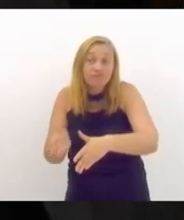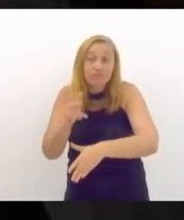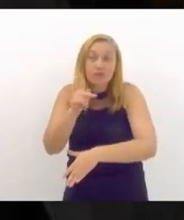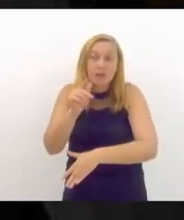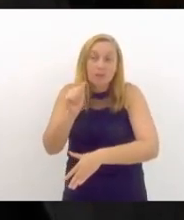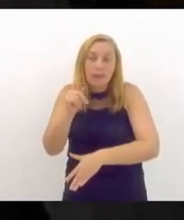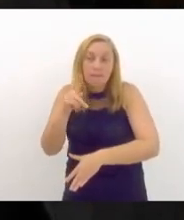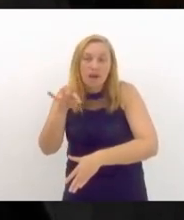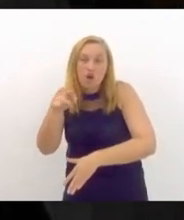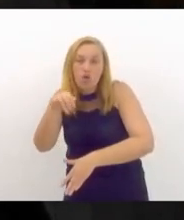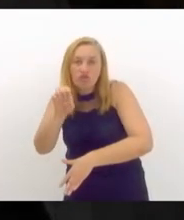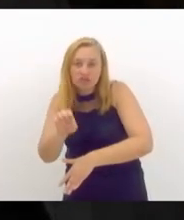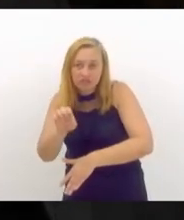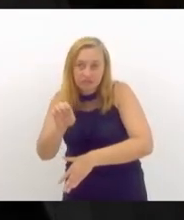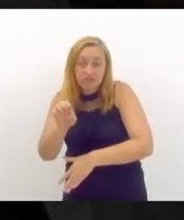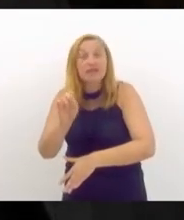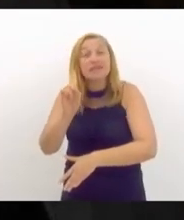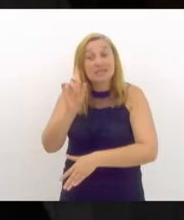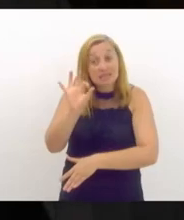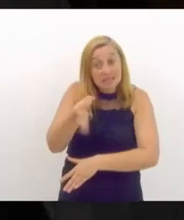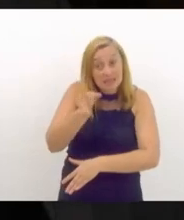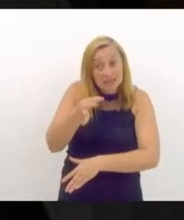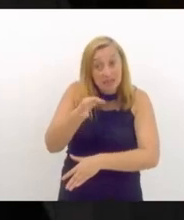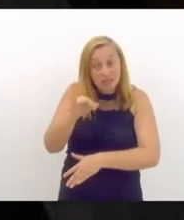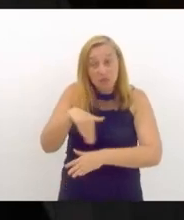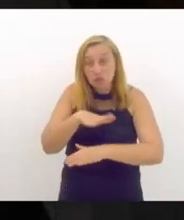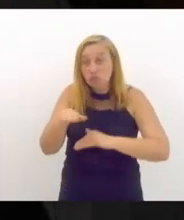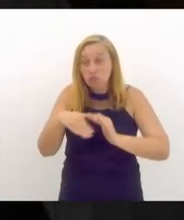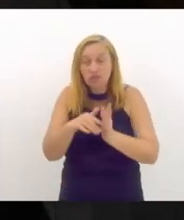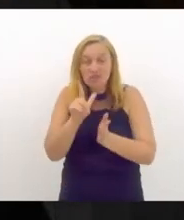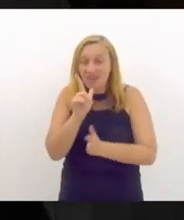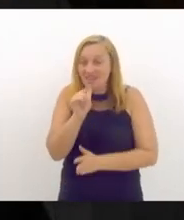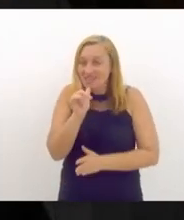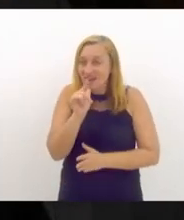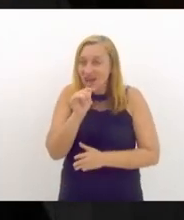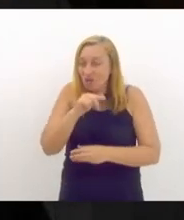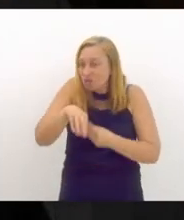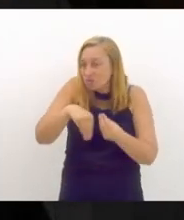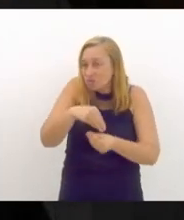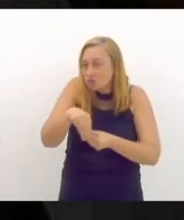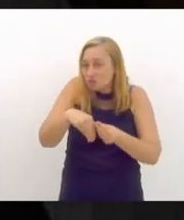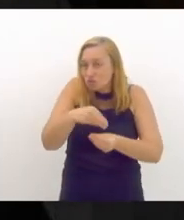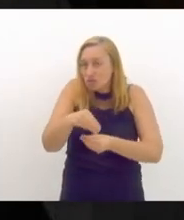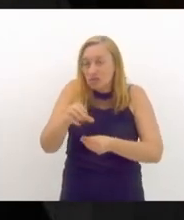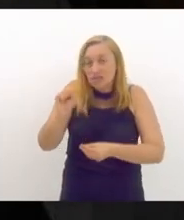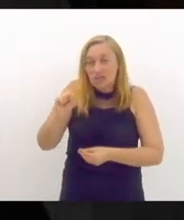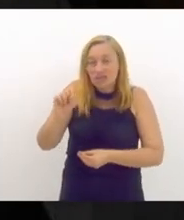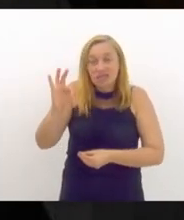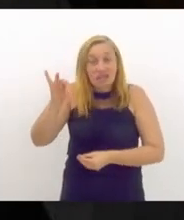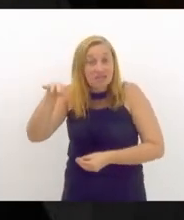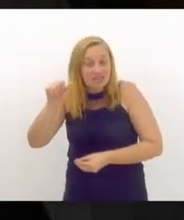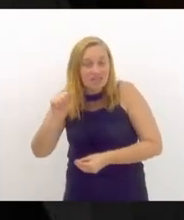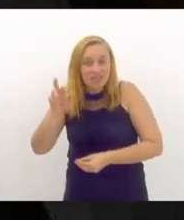Papakov, que exatamente traz todas as águas de Santa Teresa.